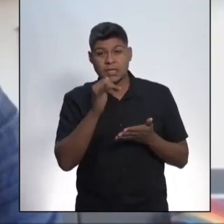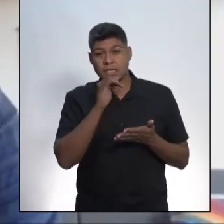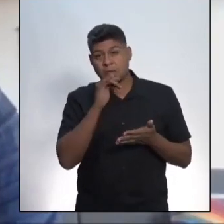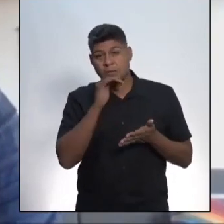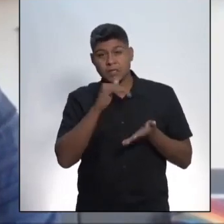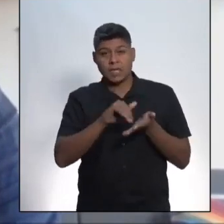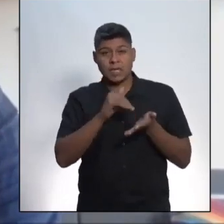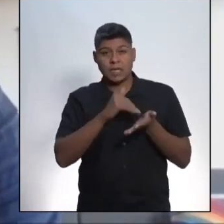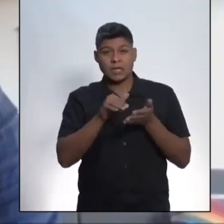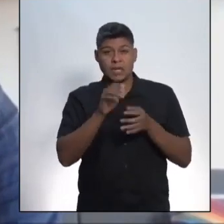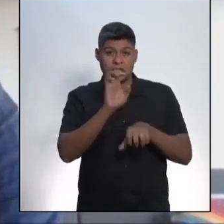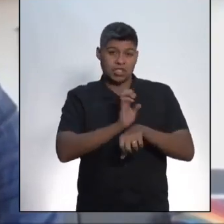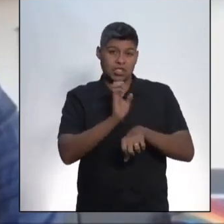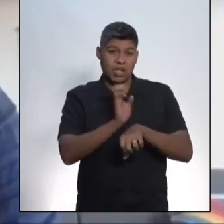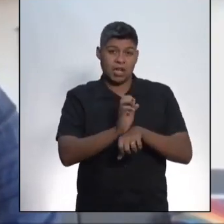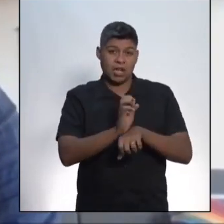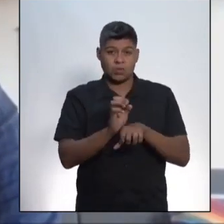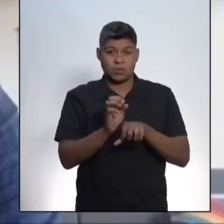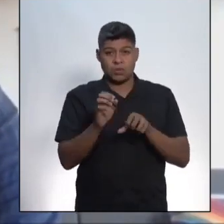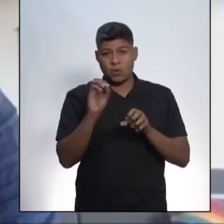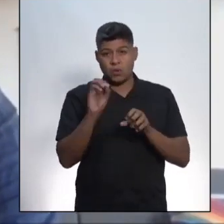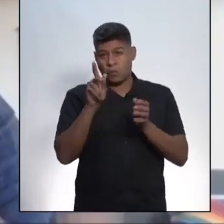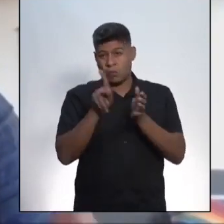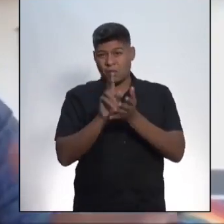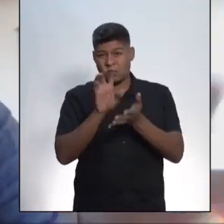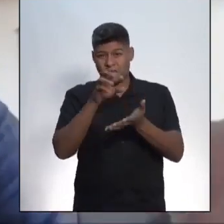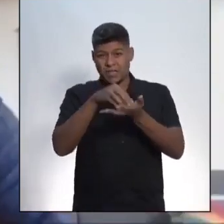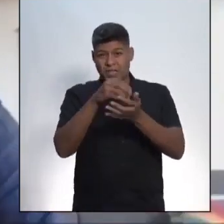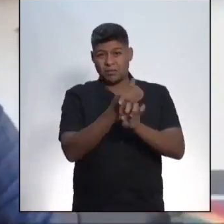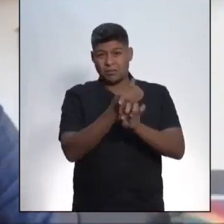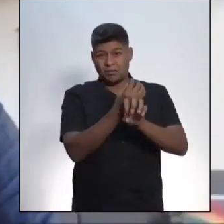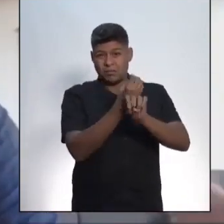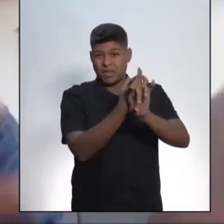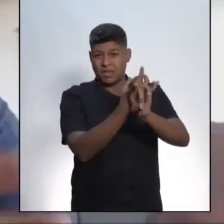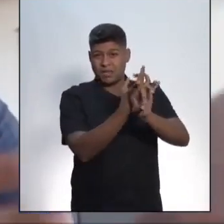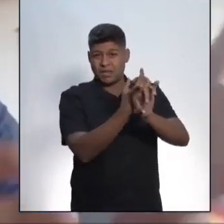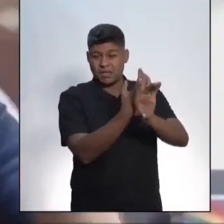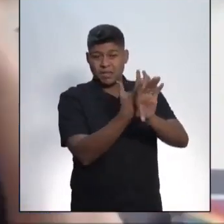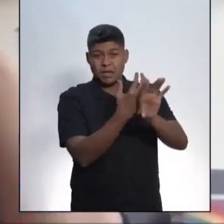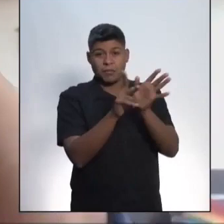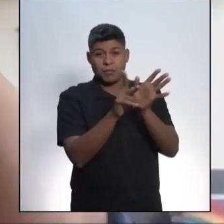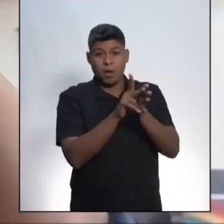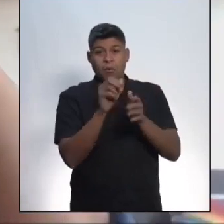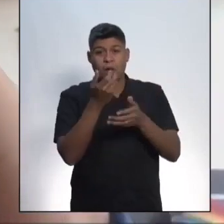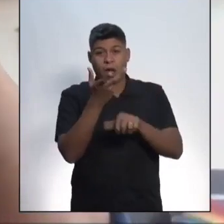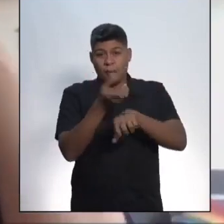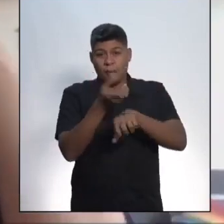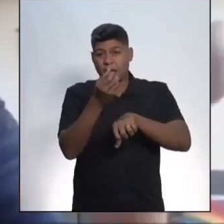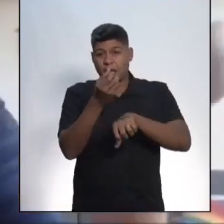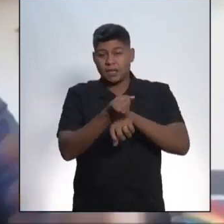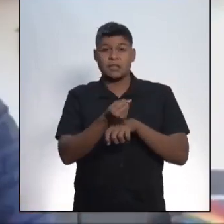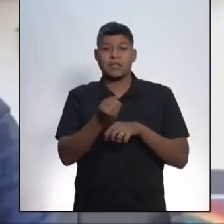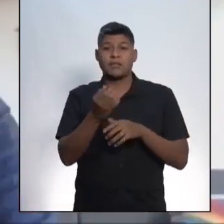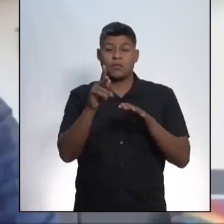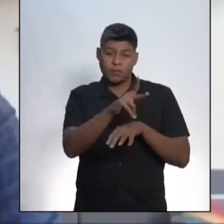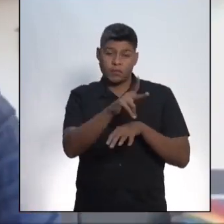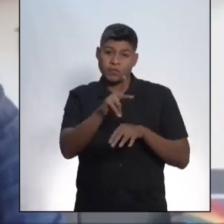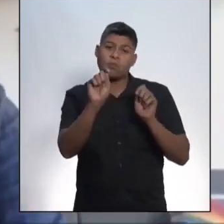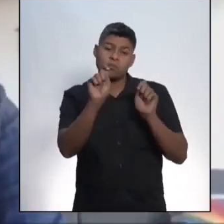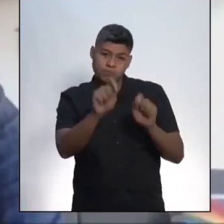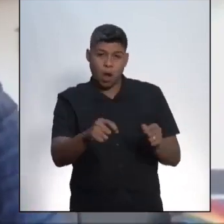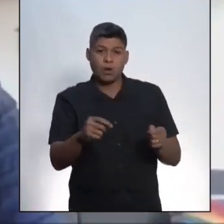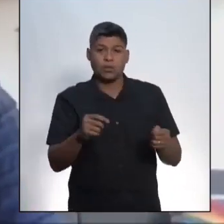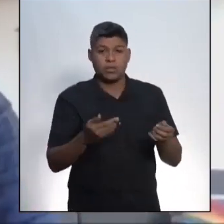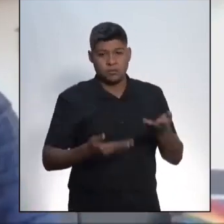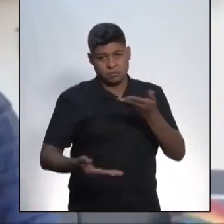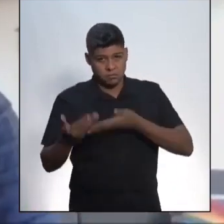da Secretaria de Estado, do Centro de Mídias, de fazer aplicativos especiais para o professor poder atuar nesse momento com os